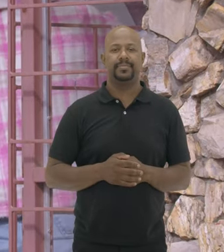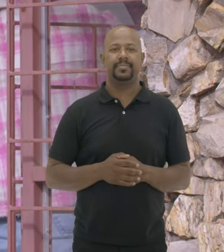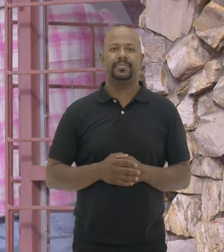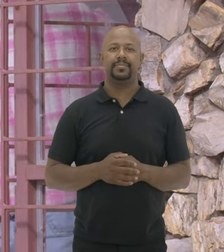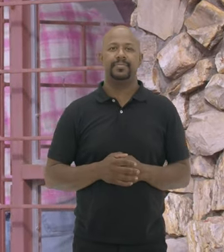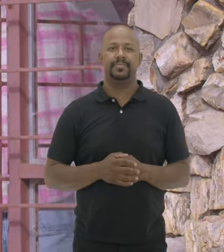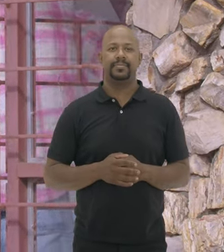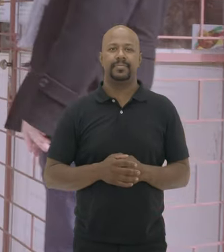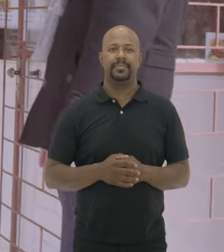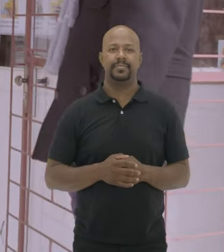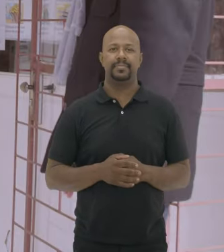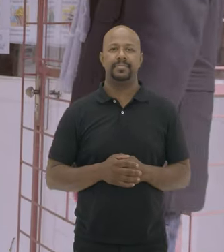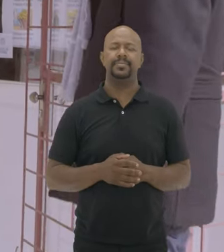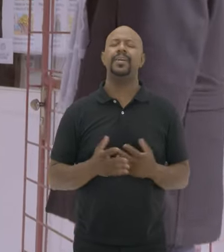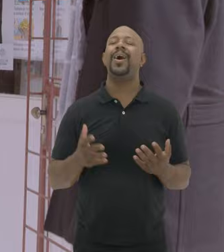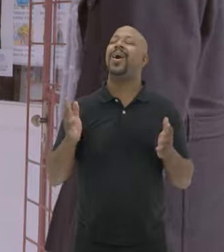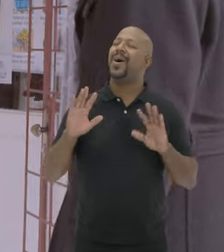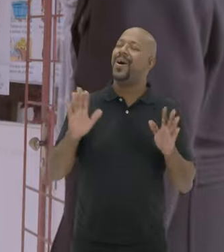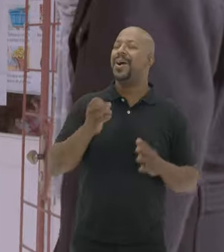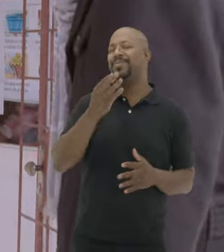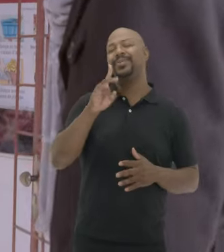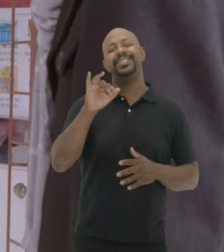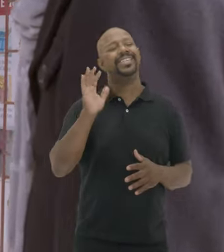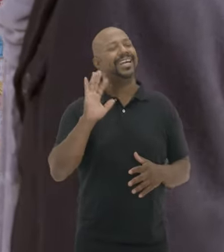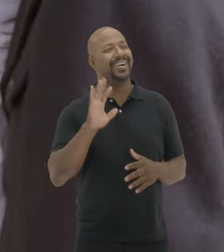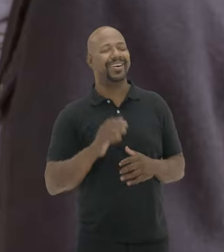Manu bate na porta e uma mulher abre Oi